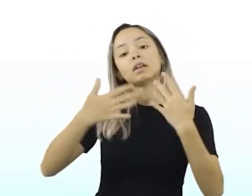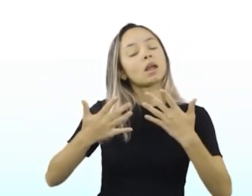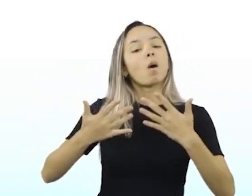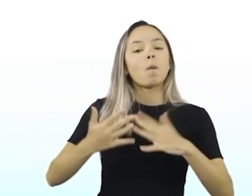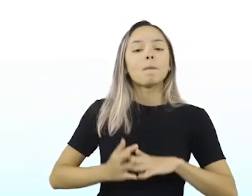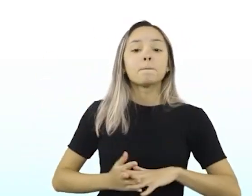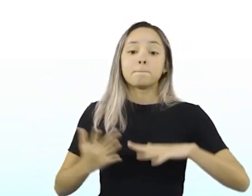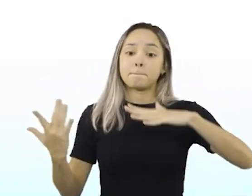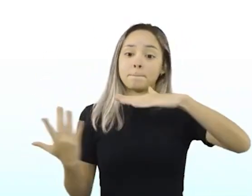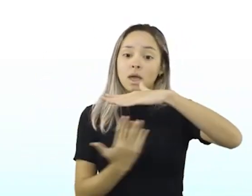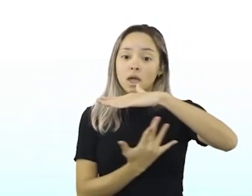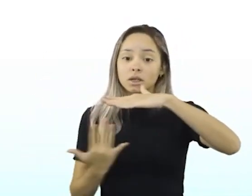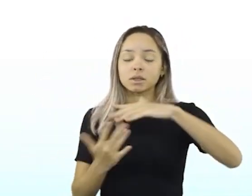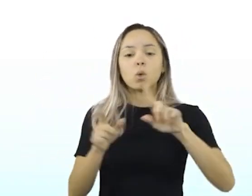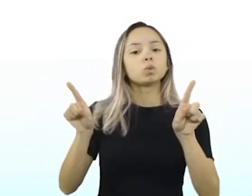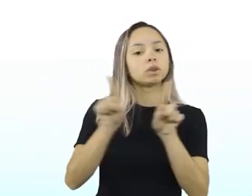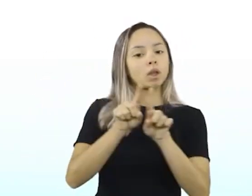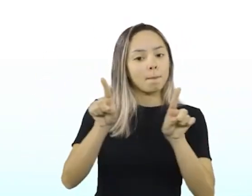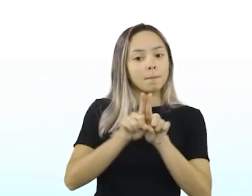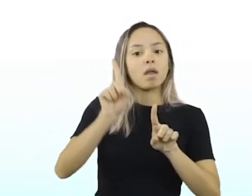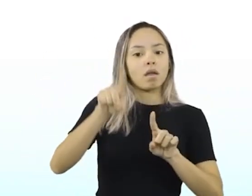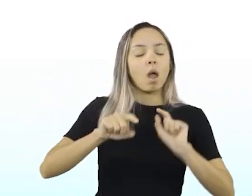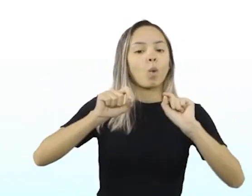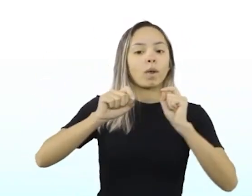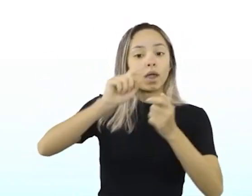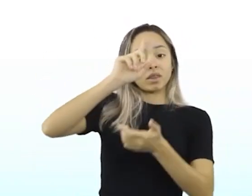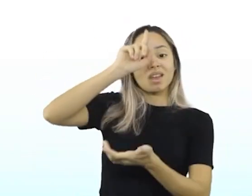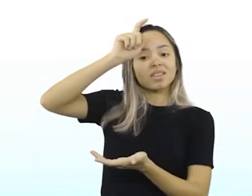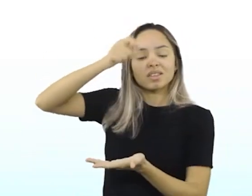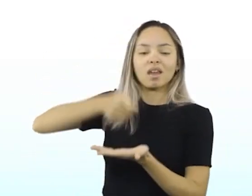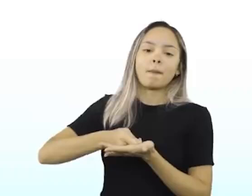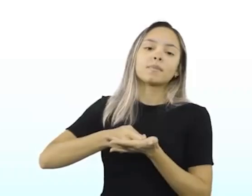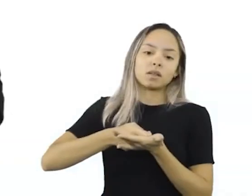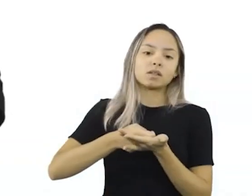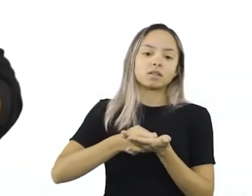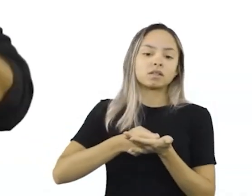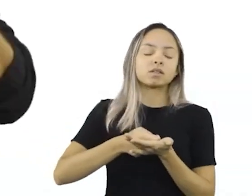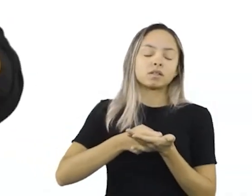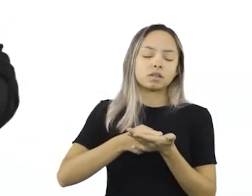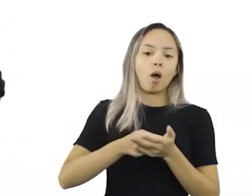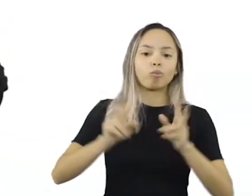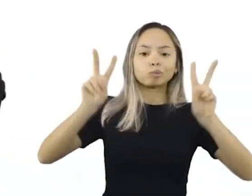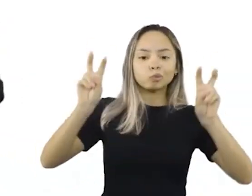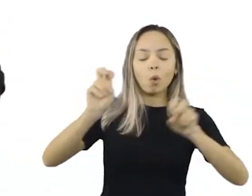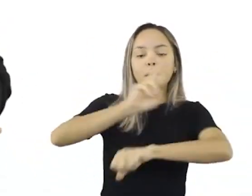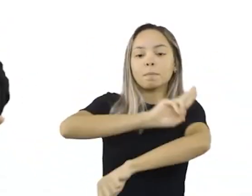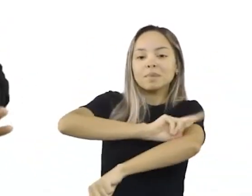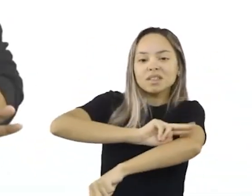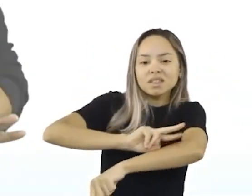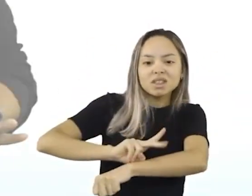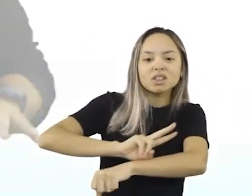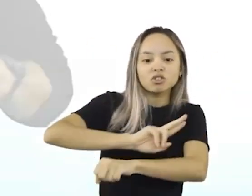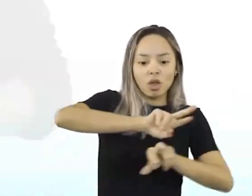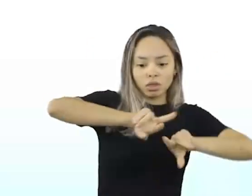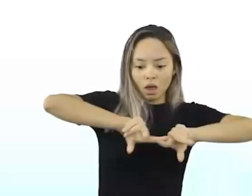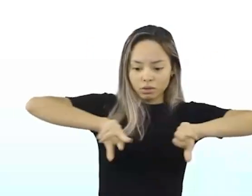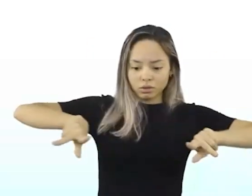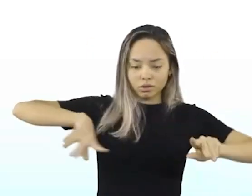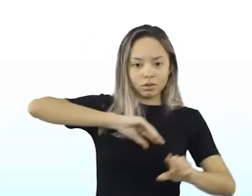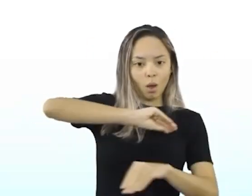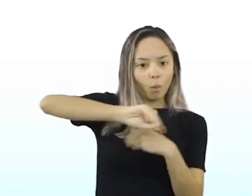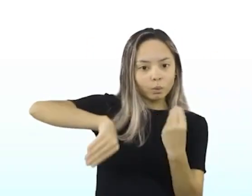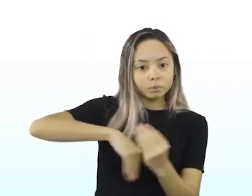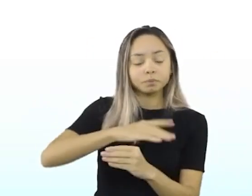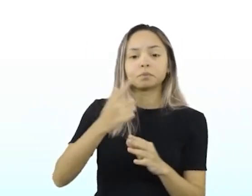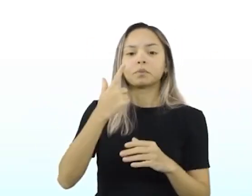também são um fator determinante para o processo de miscigenação. Na segunda imagem que eu quero trabalhar com vocês, coloca aí